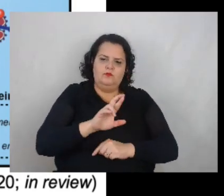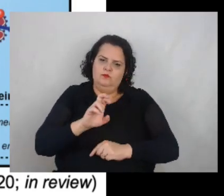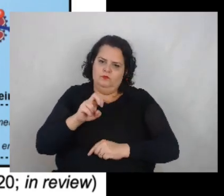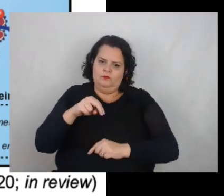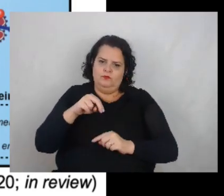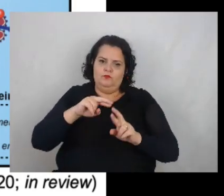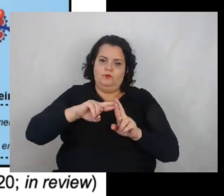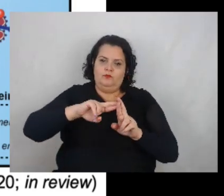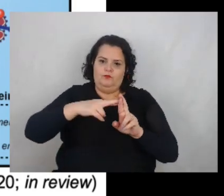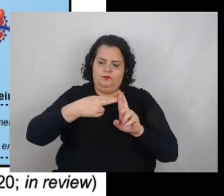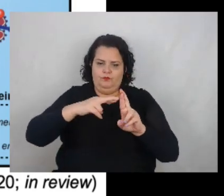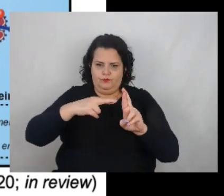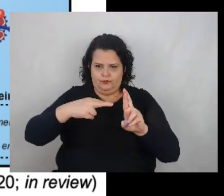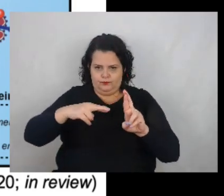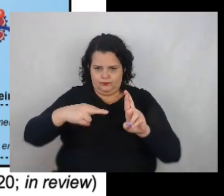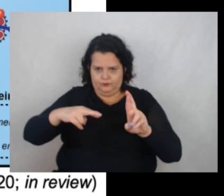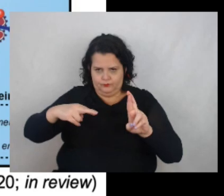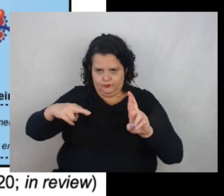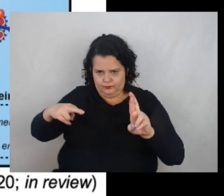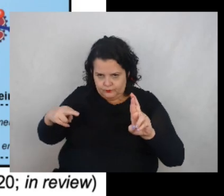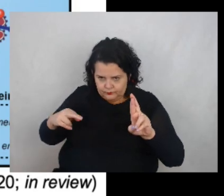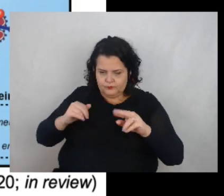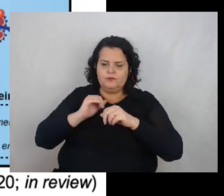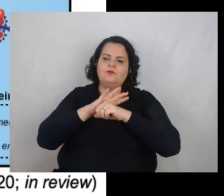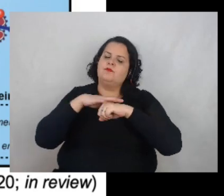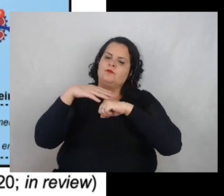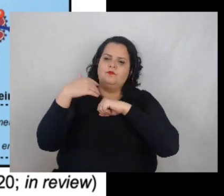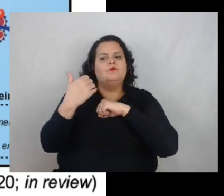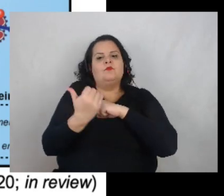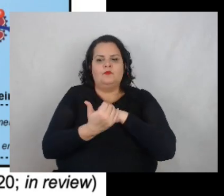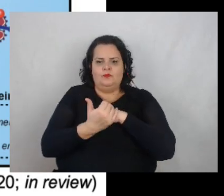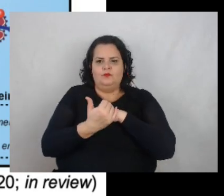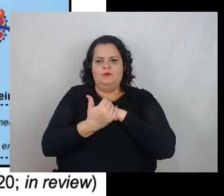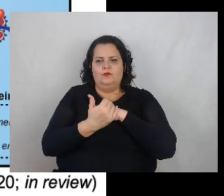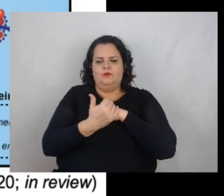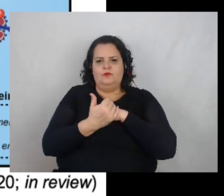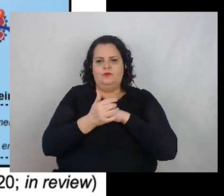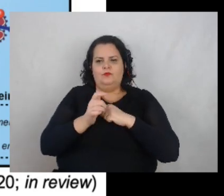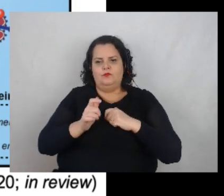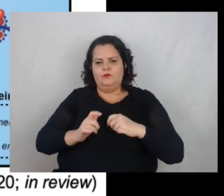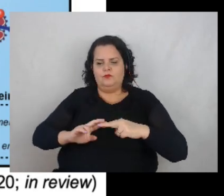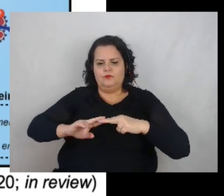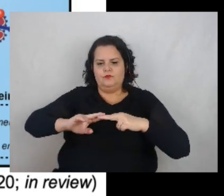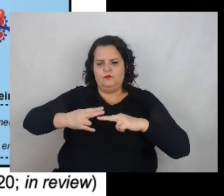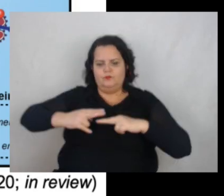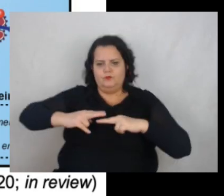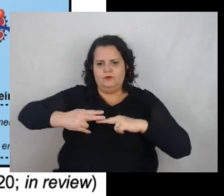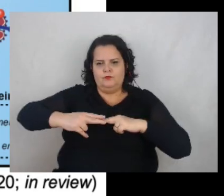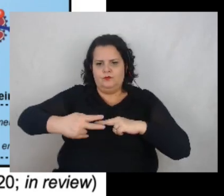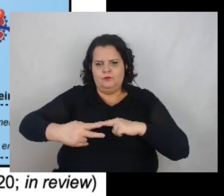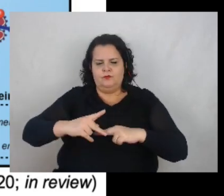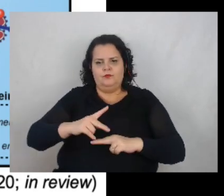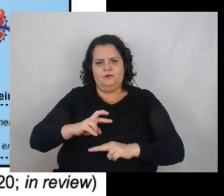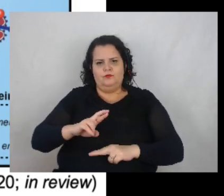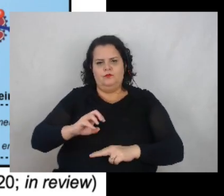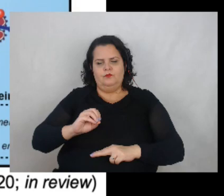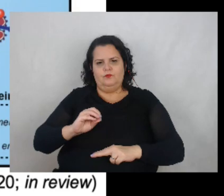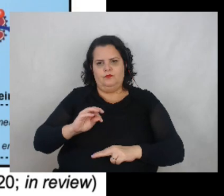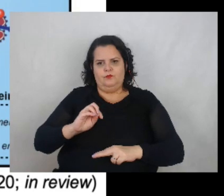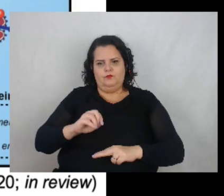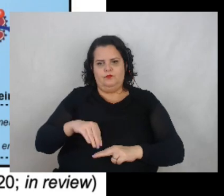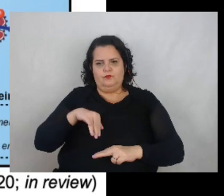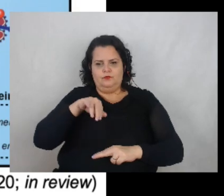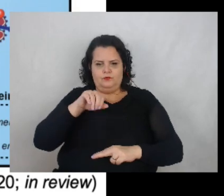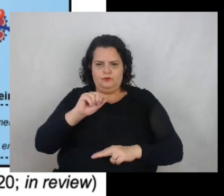a sua replicação na célula do hospedeiro e posterior tradução de proteínas específicas com a replicação